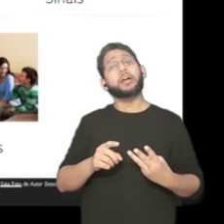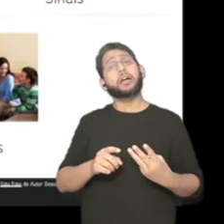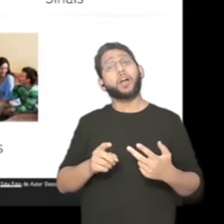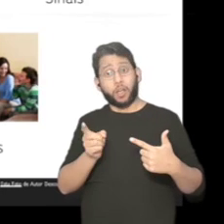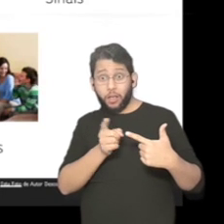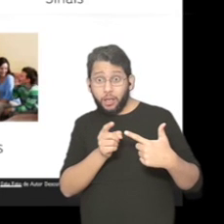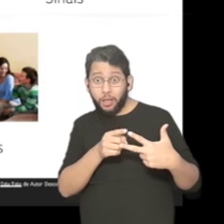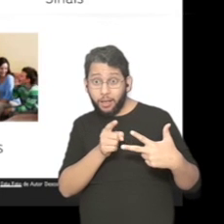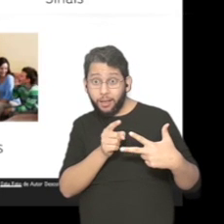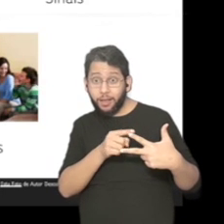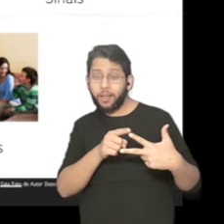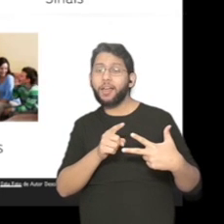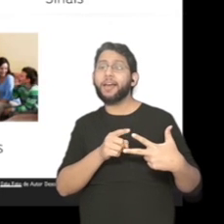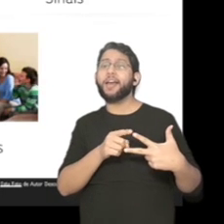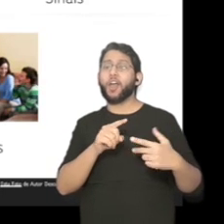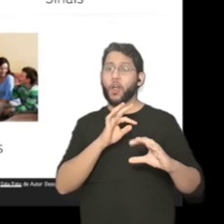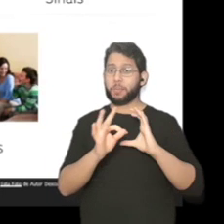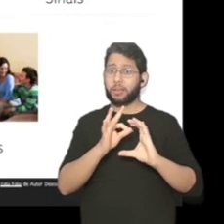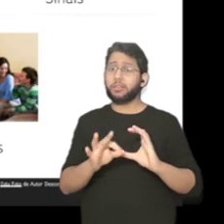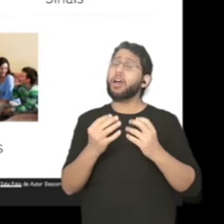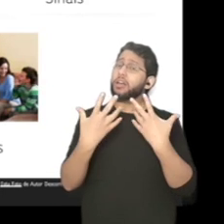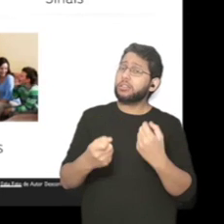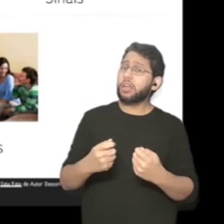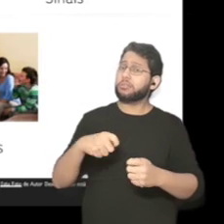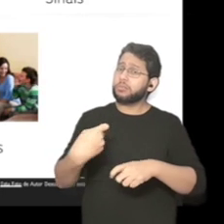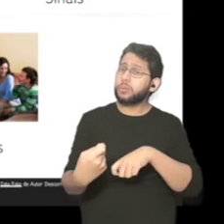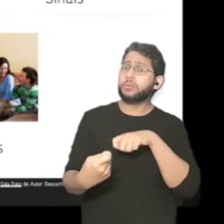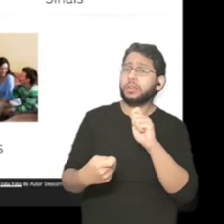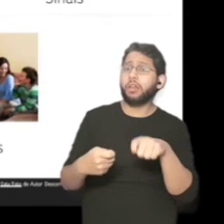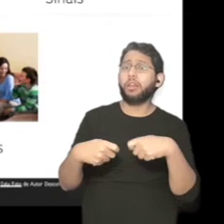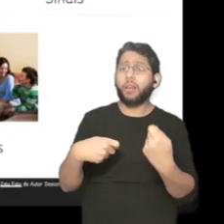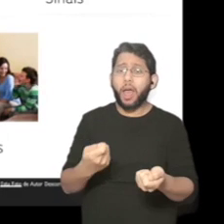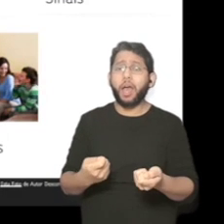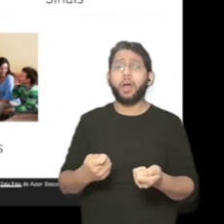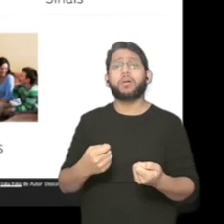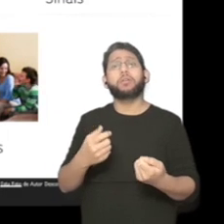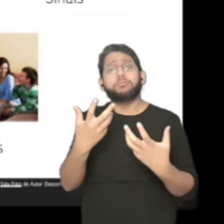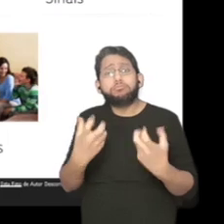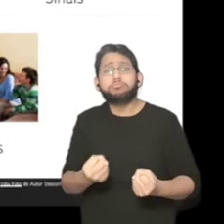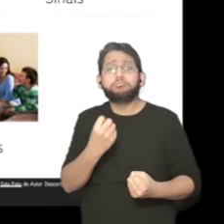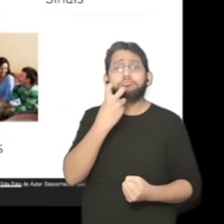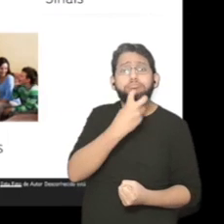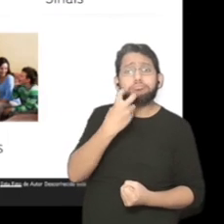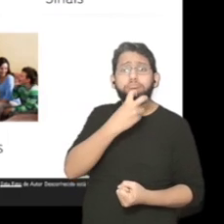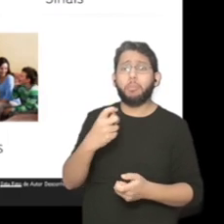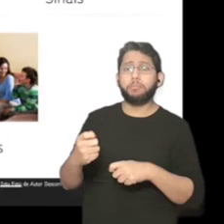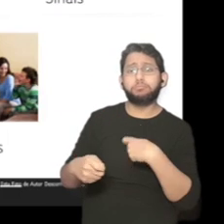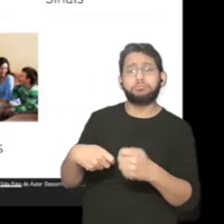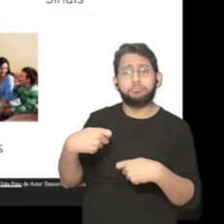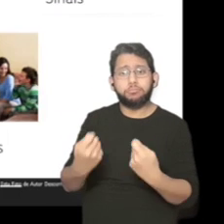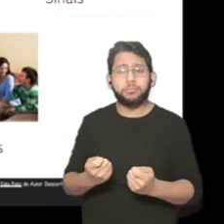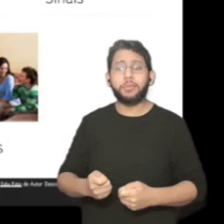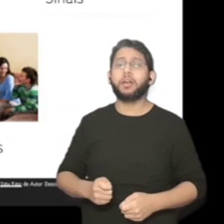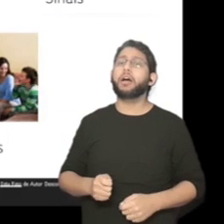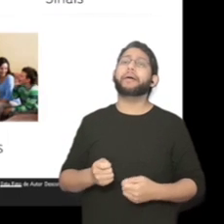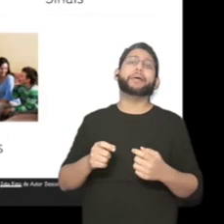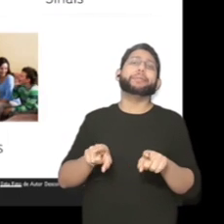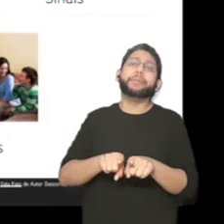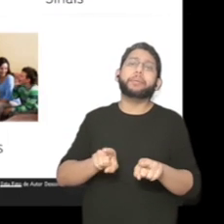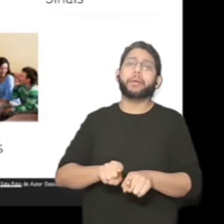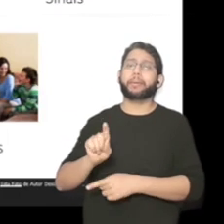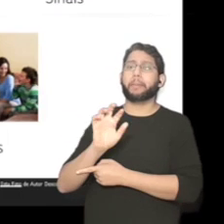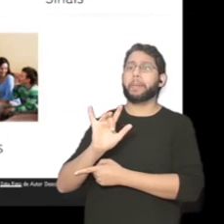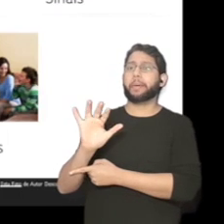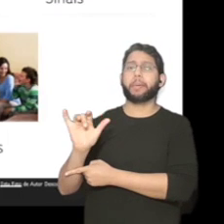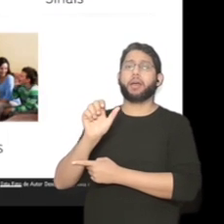dos sinais da Libras também eram aceitos na comunicação total. A fala oral, muita fala oral.